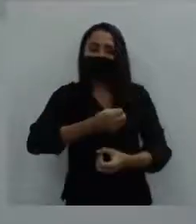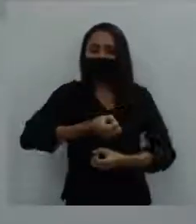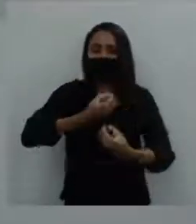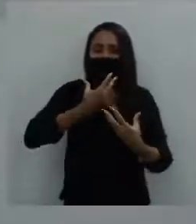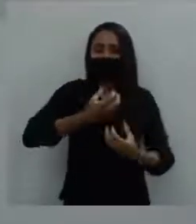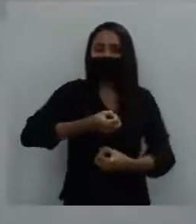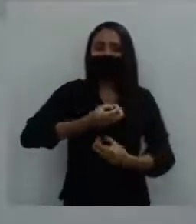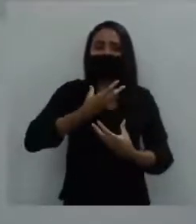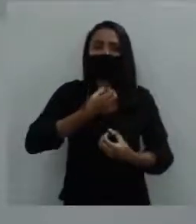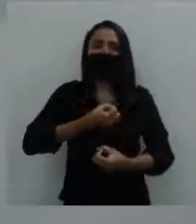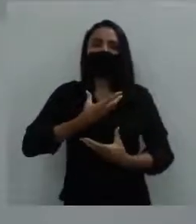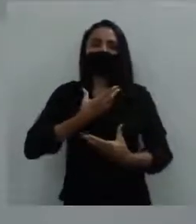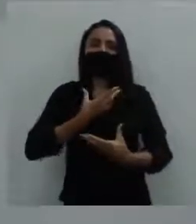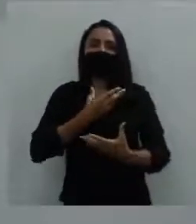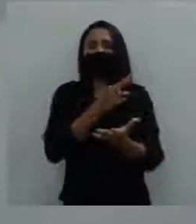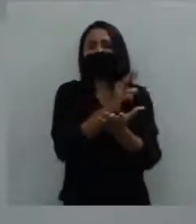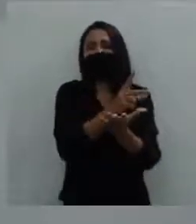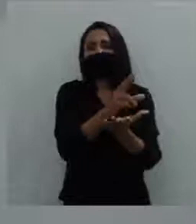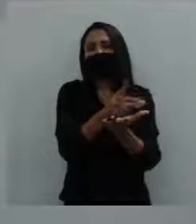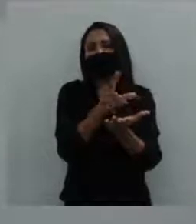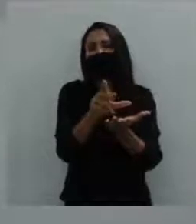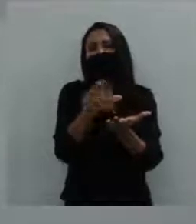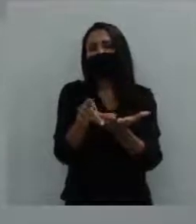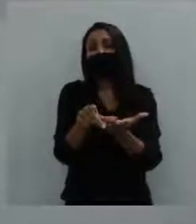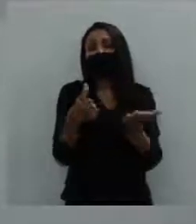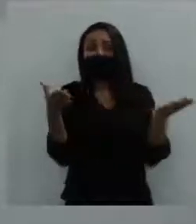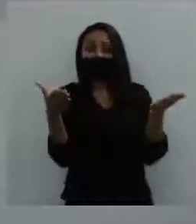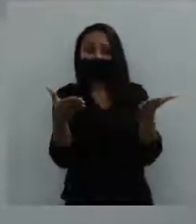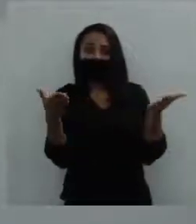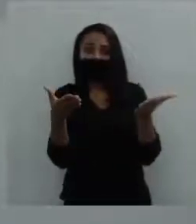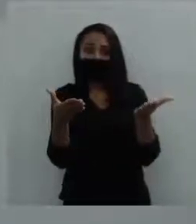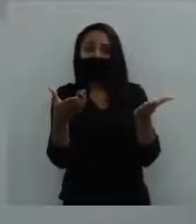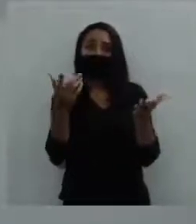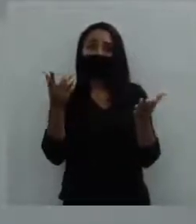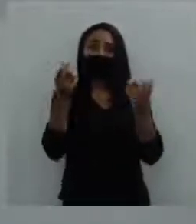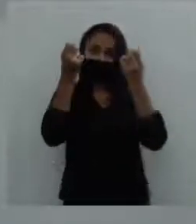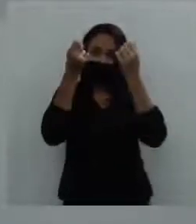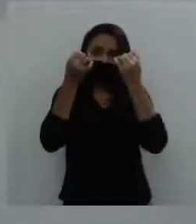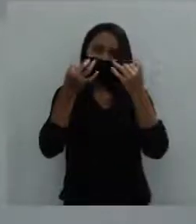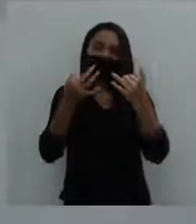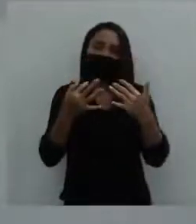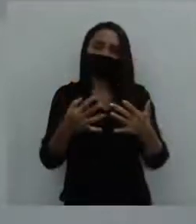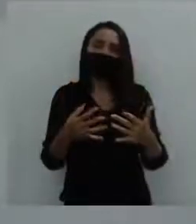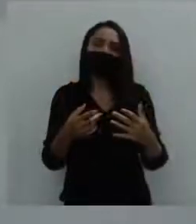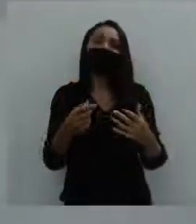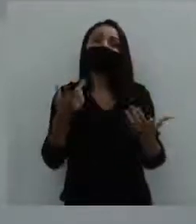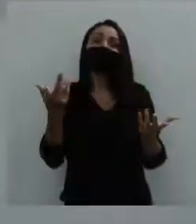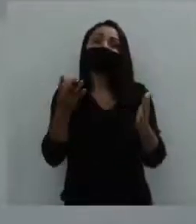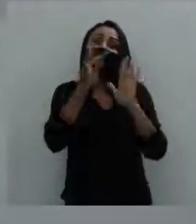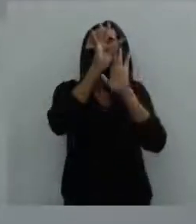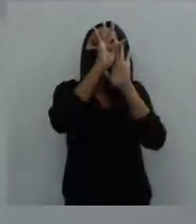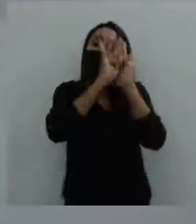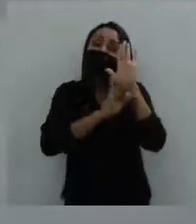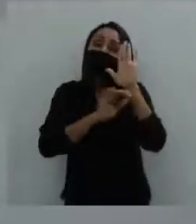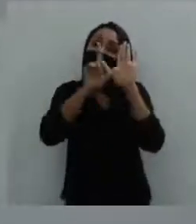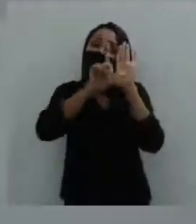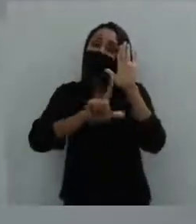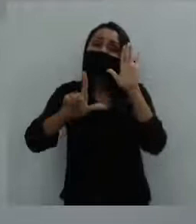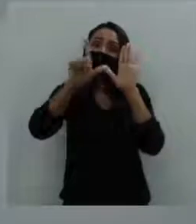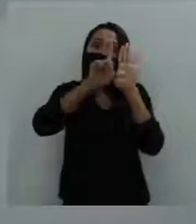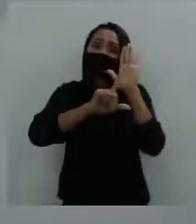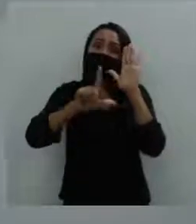o conto, etc. Então, hoje vamos trabalhar com a questão do que? Os textos